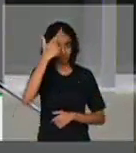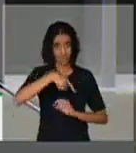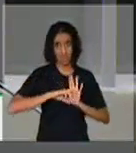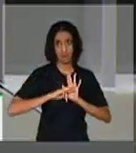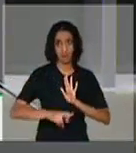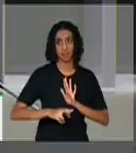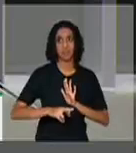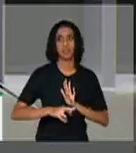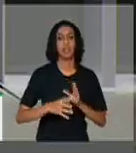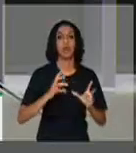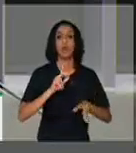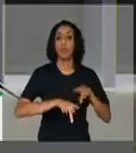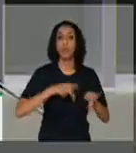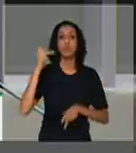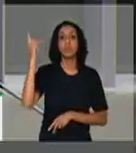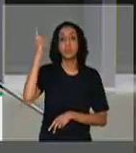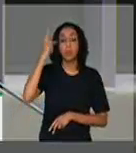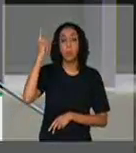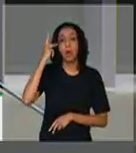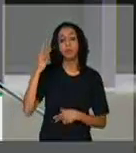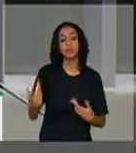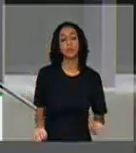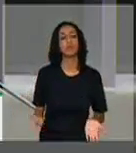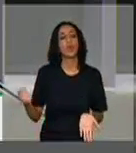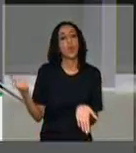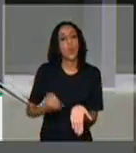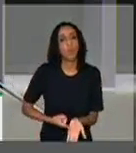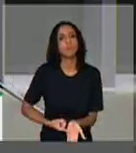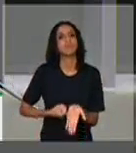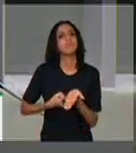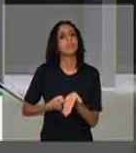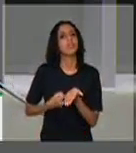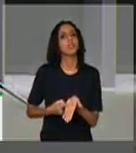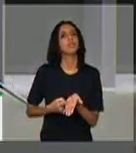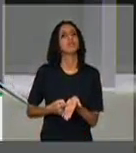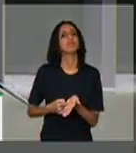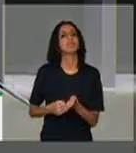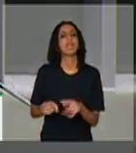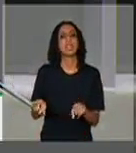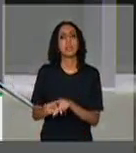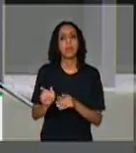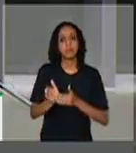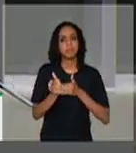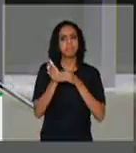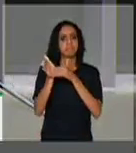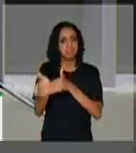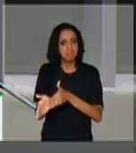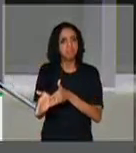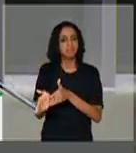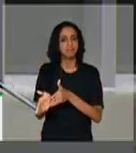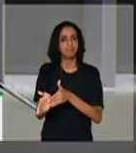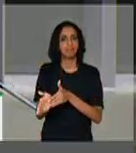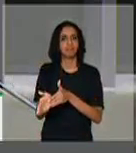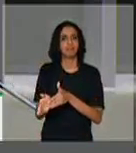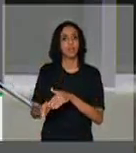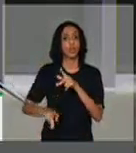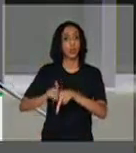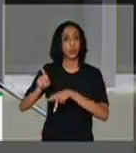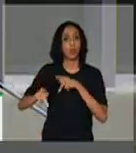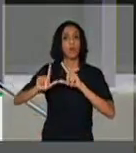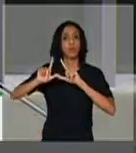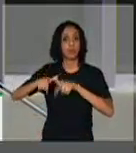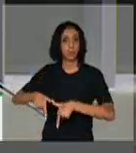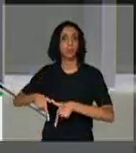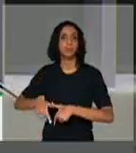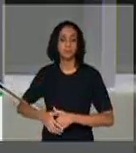Paulo, está comprometido e alinhado com os anseios do povo de